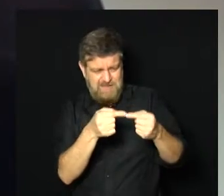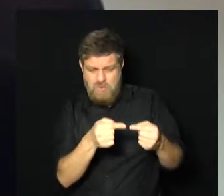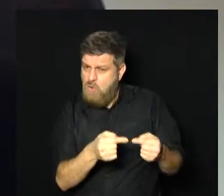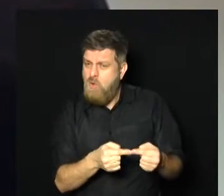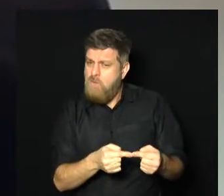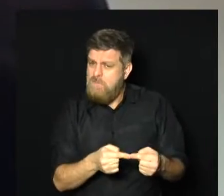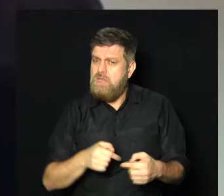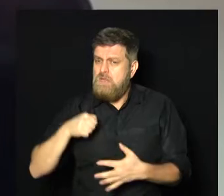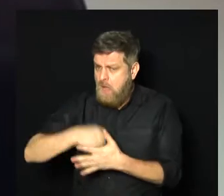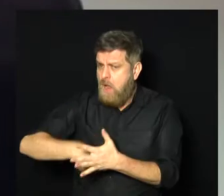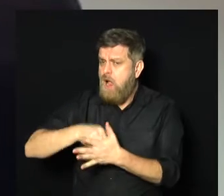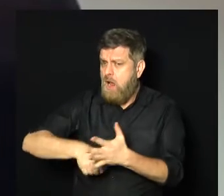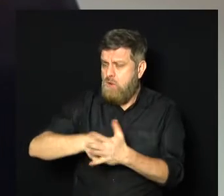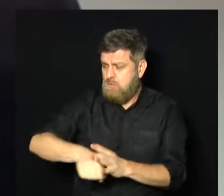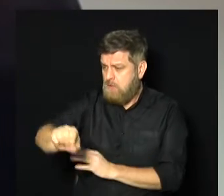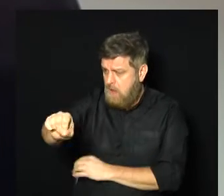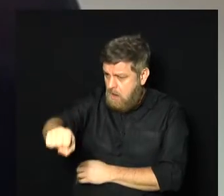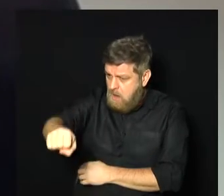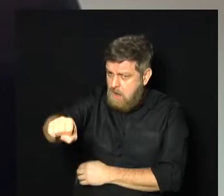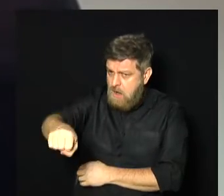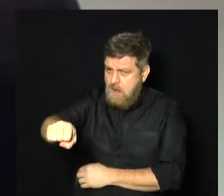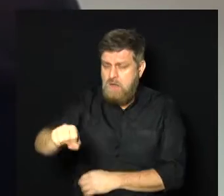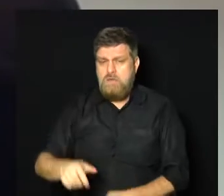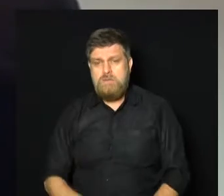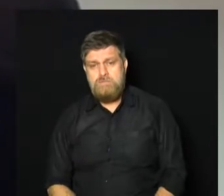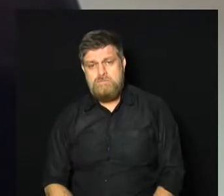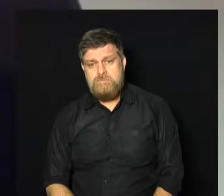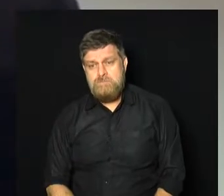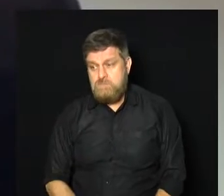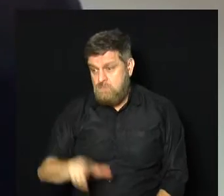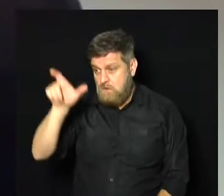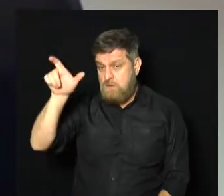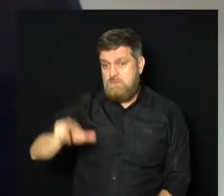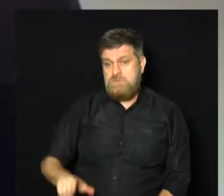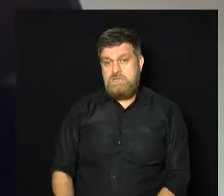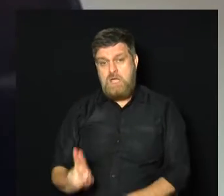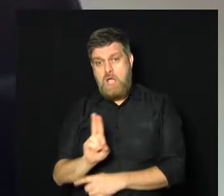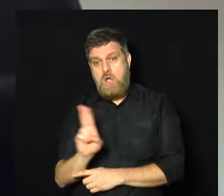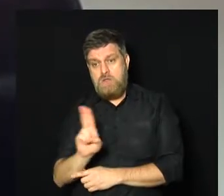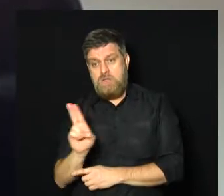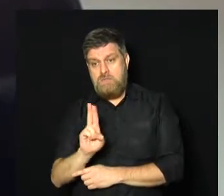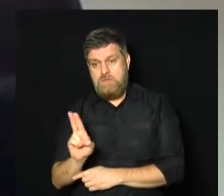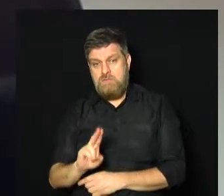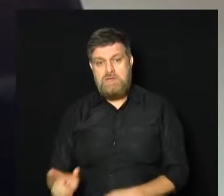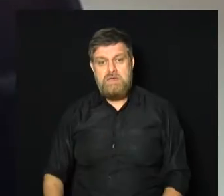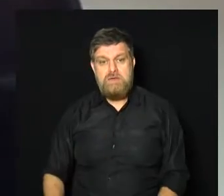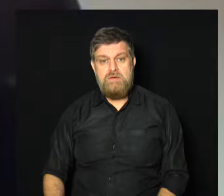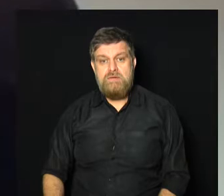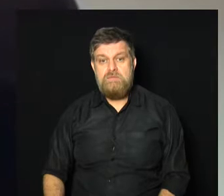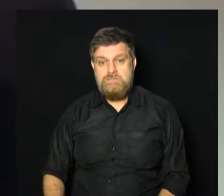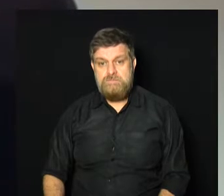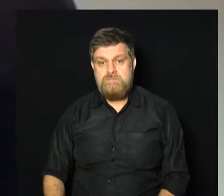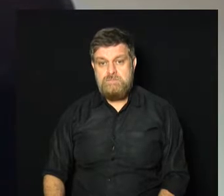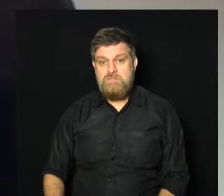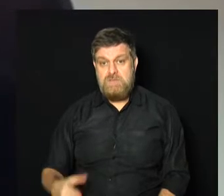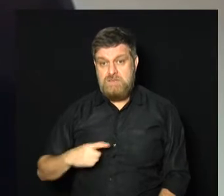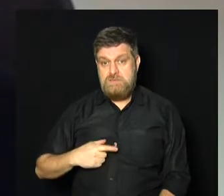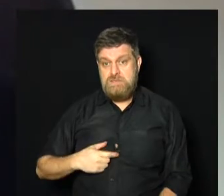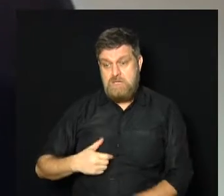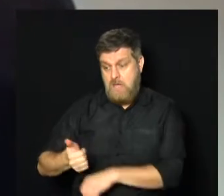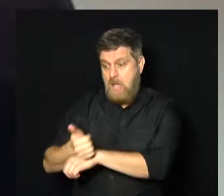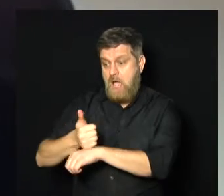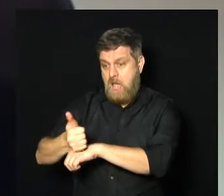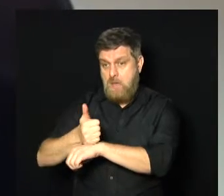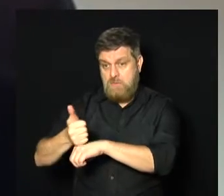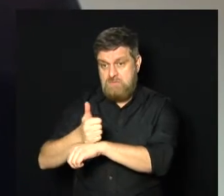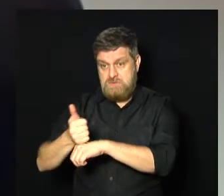essa reivindicação, que vocês estão denominando não reenquadramento, mas a recepção jurídica do cargo, que eu acho que é